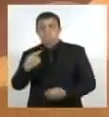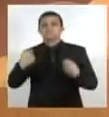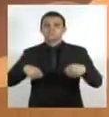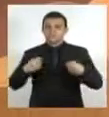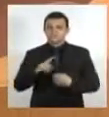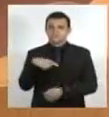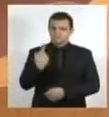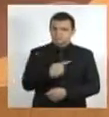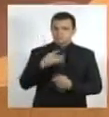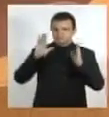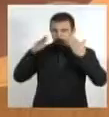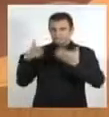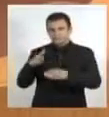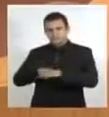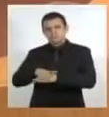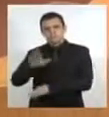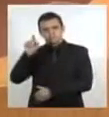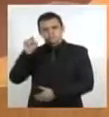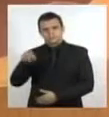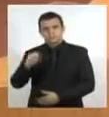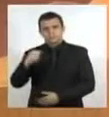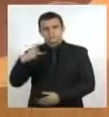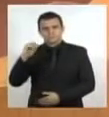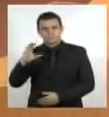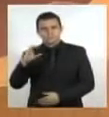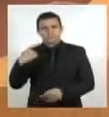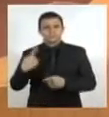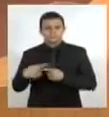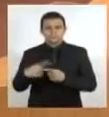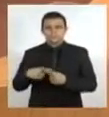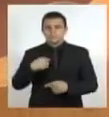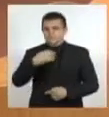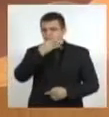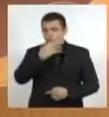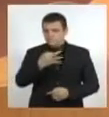nós tenhamos mais atenção a elas, porque acredito que nessa